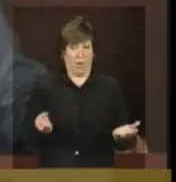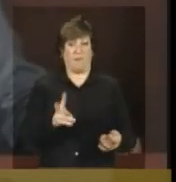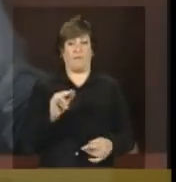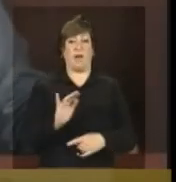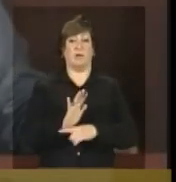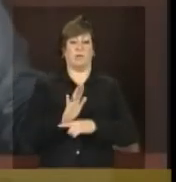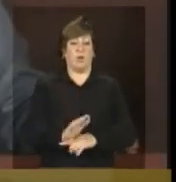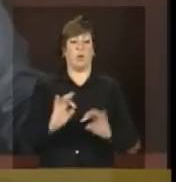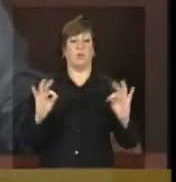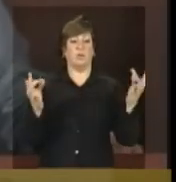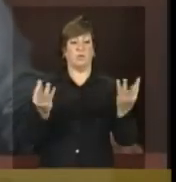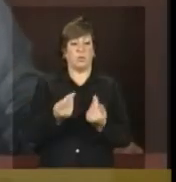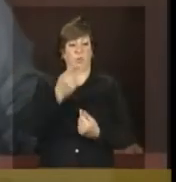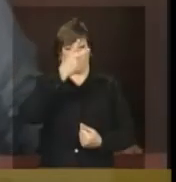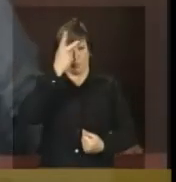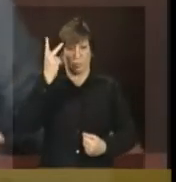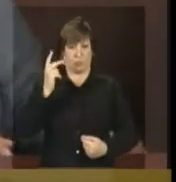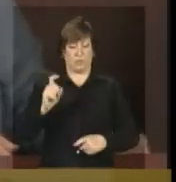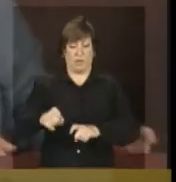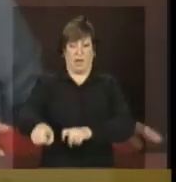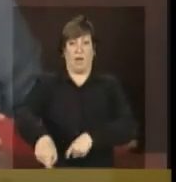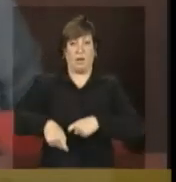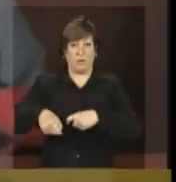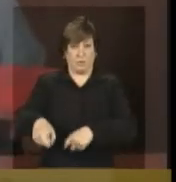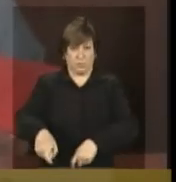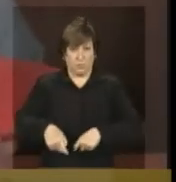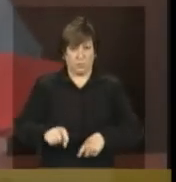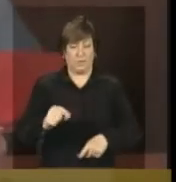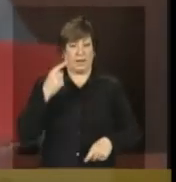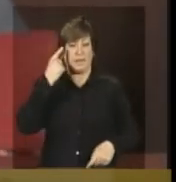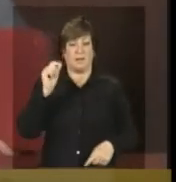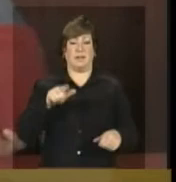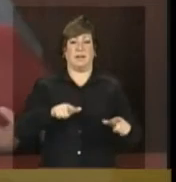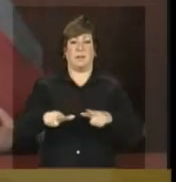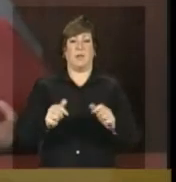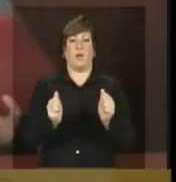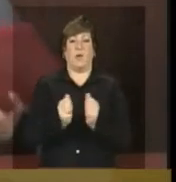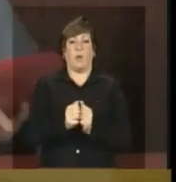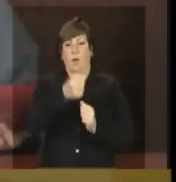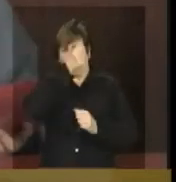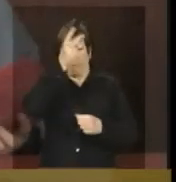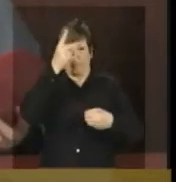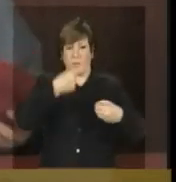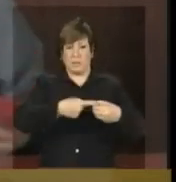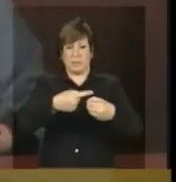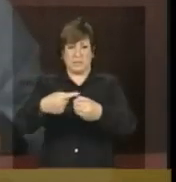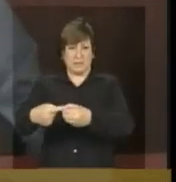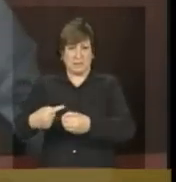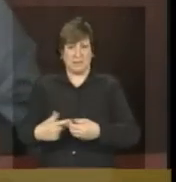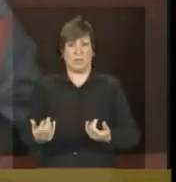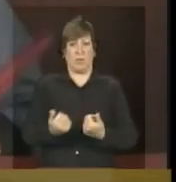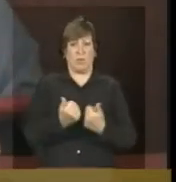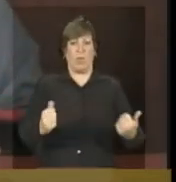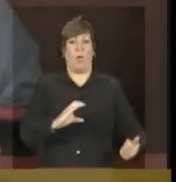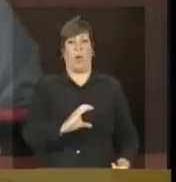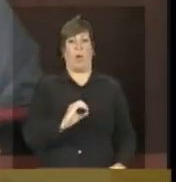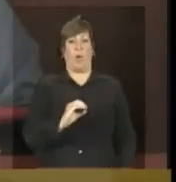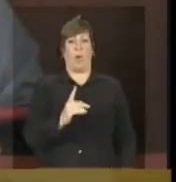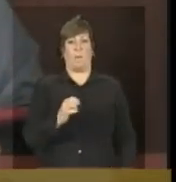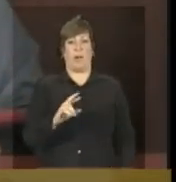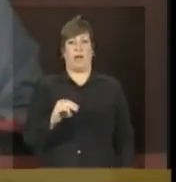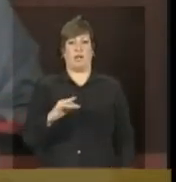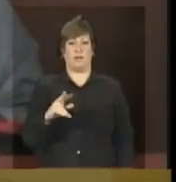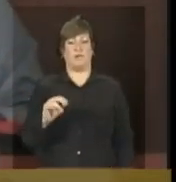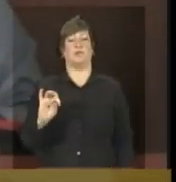que todo agricultor, e a ideia é trabalhar com municípios, com cooperativas, com todo mundo, possa entrar